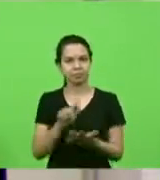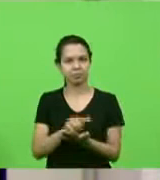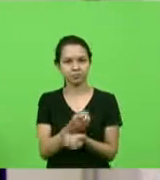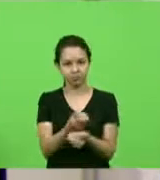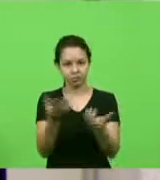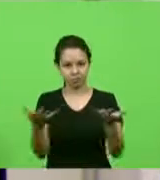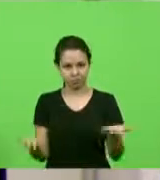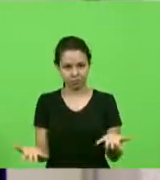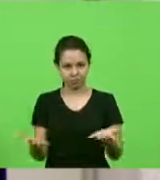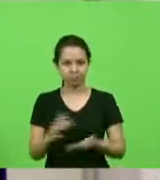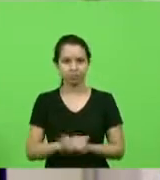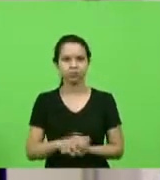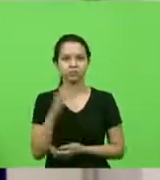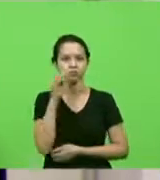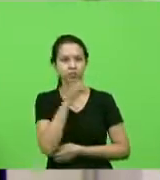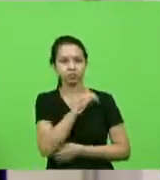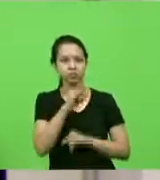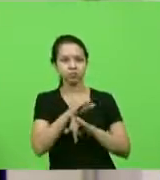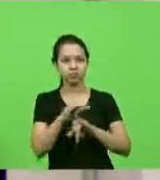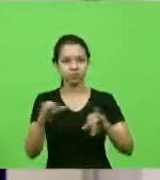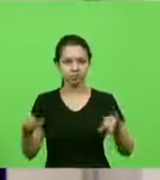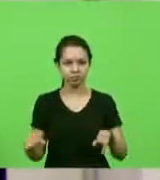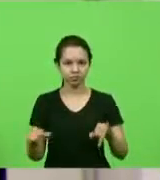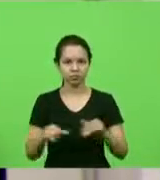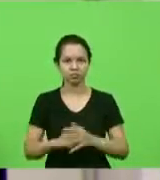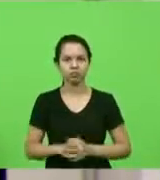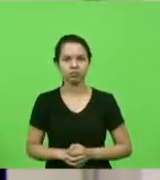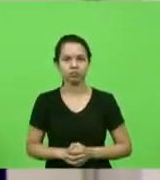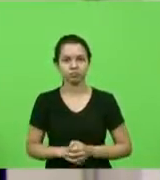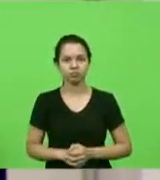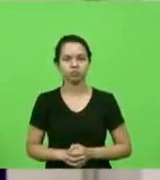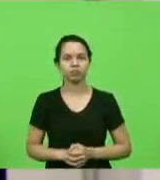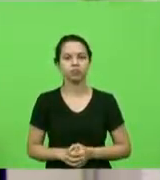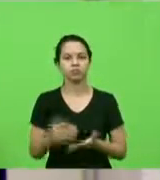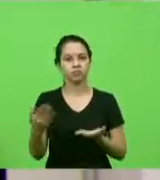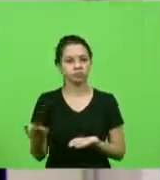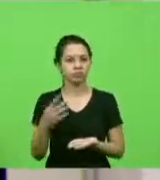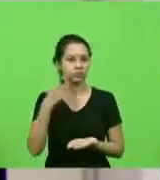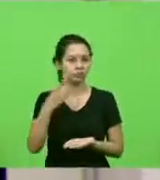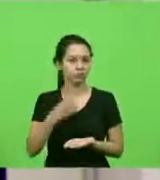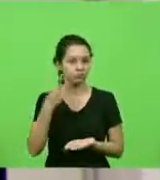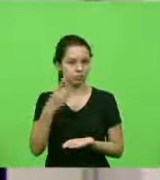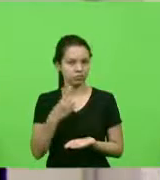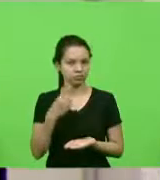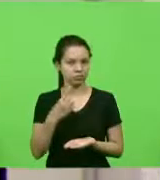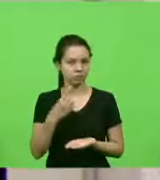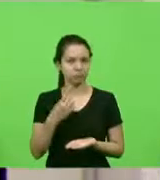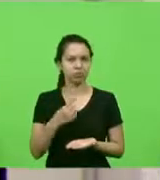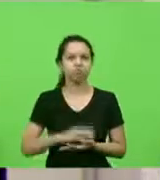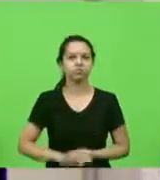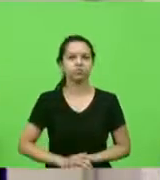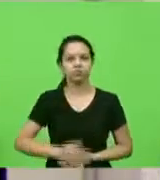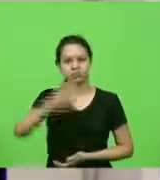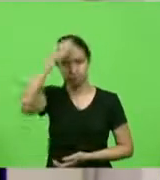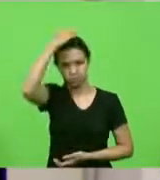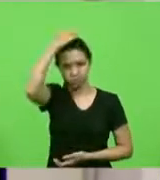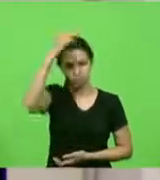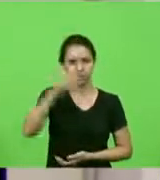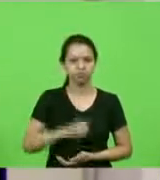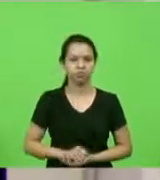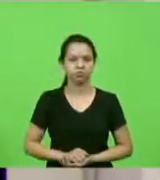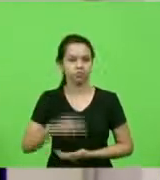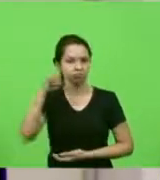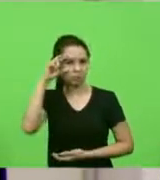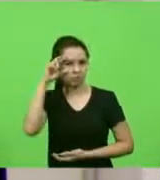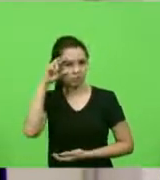à distribuição. Breves comunicações fizeram uso da palavra os senhores deputados Coronel Mocelin, Ricardo Alba, G.C.